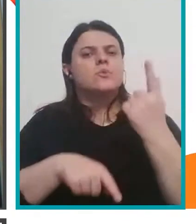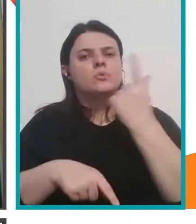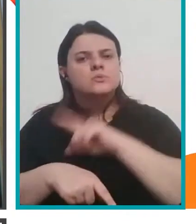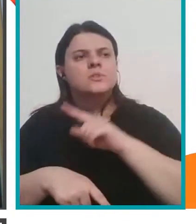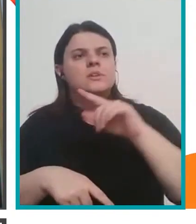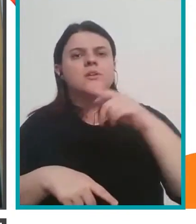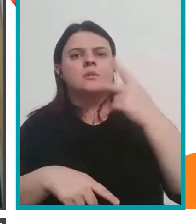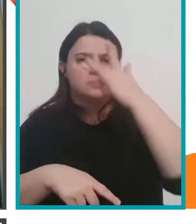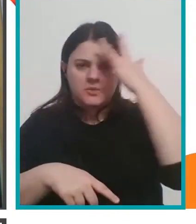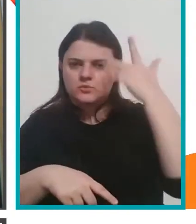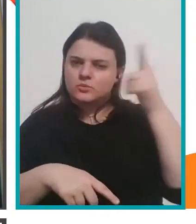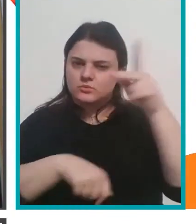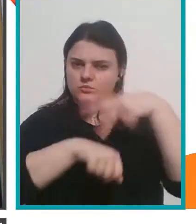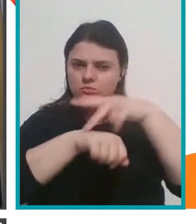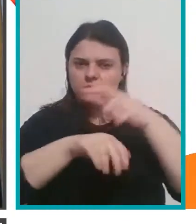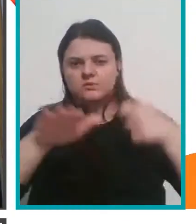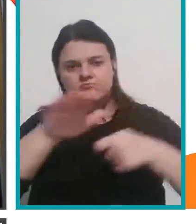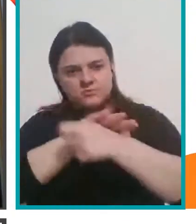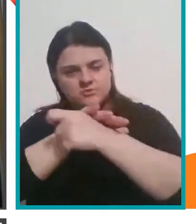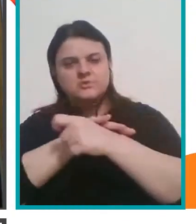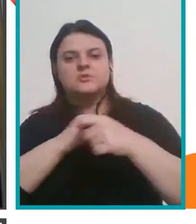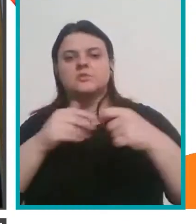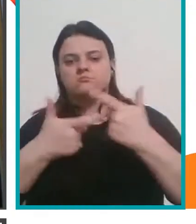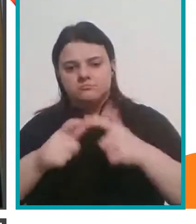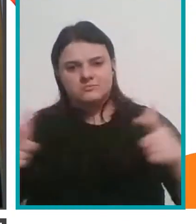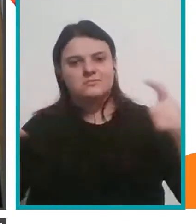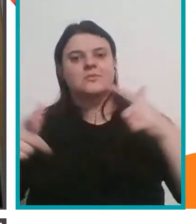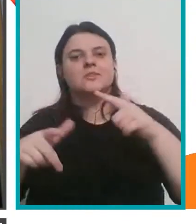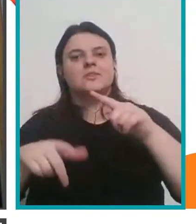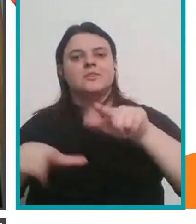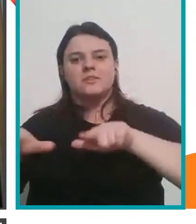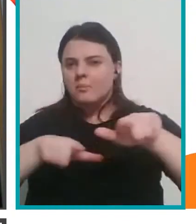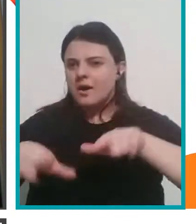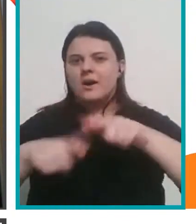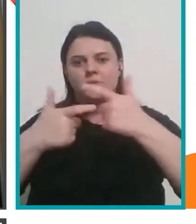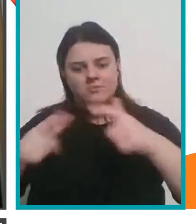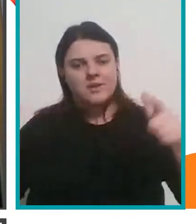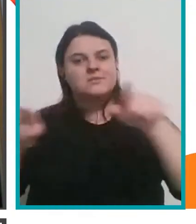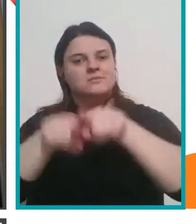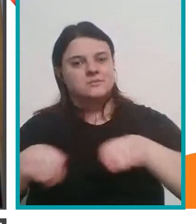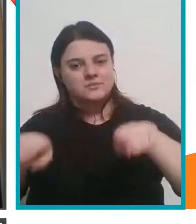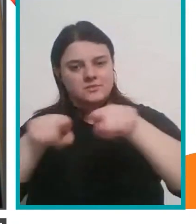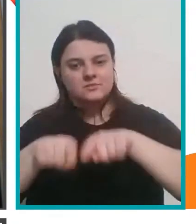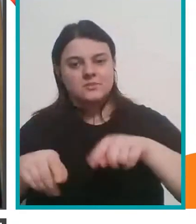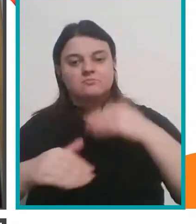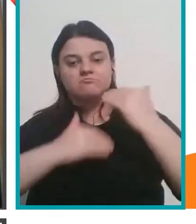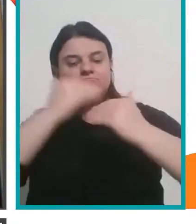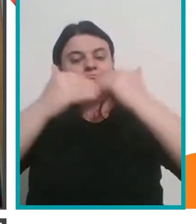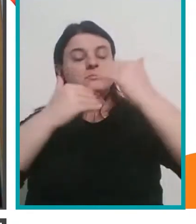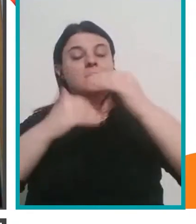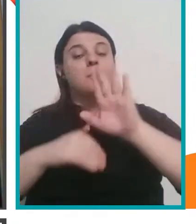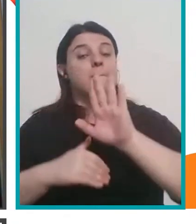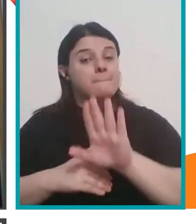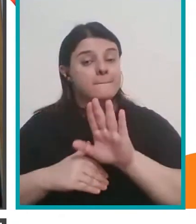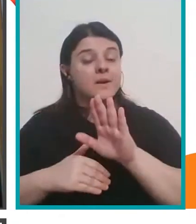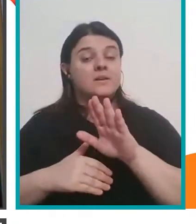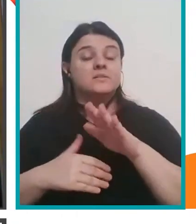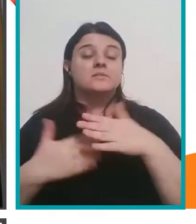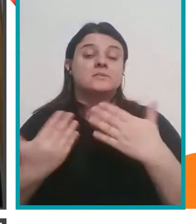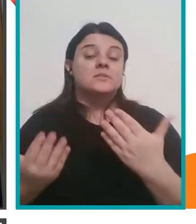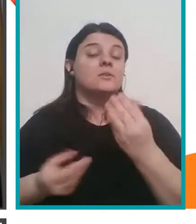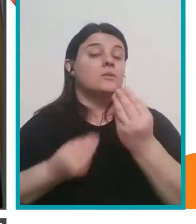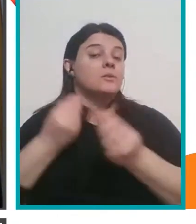com desenvolvimento de cadeia produtiva, com geração de emprego, interiorização do desenvolvimento. Agora, isso não se